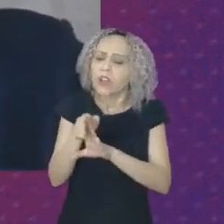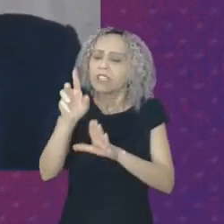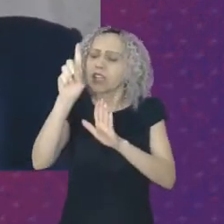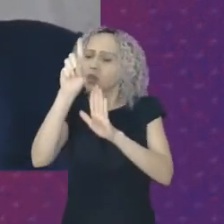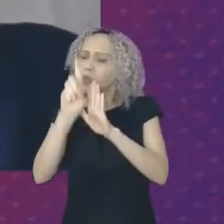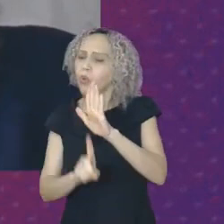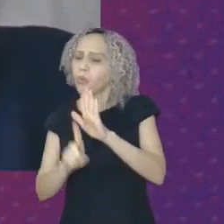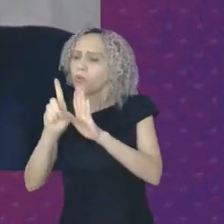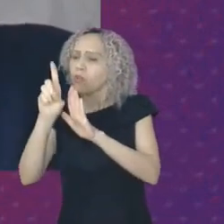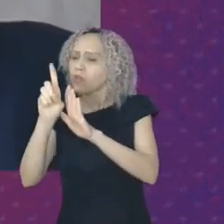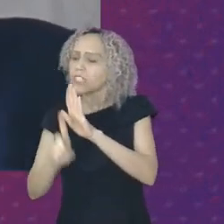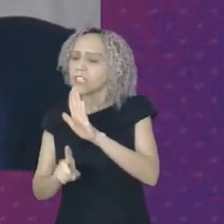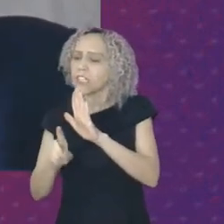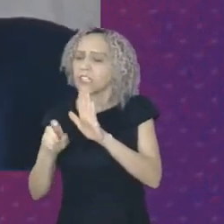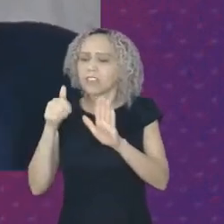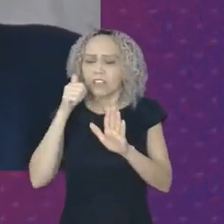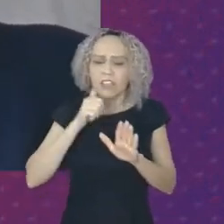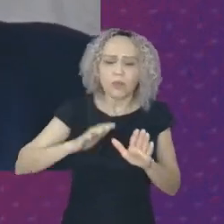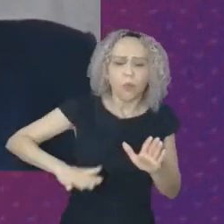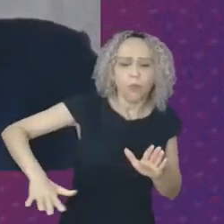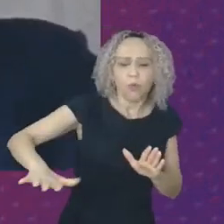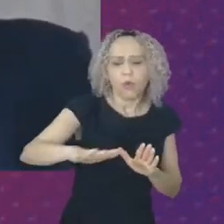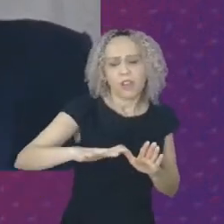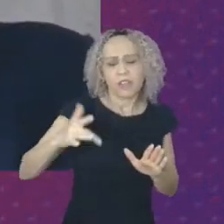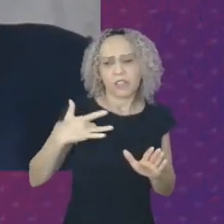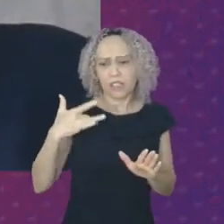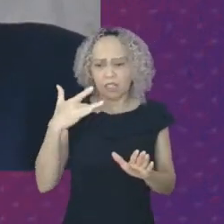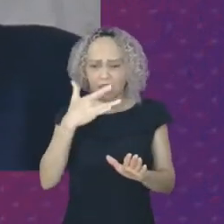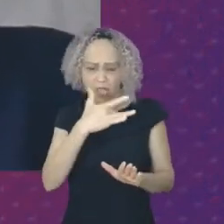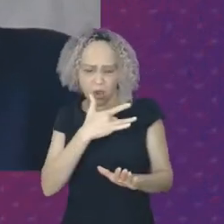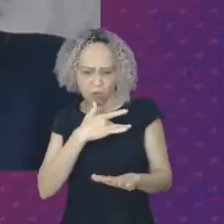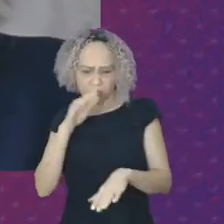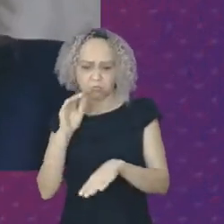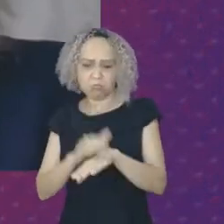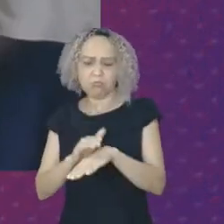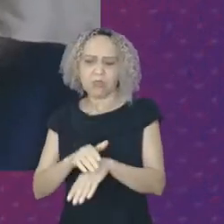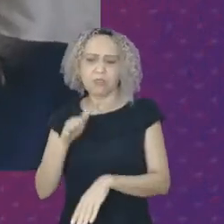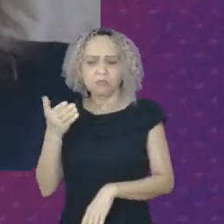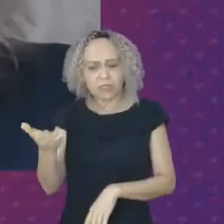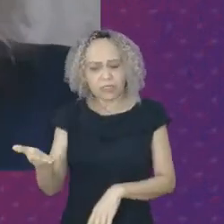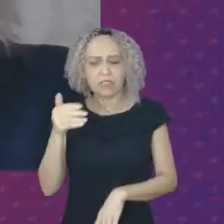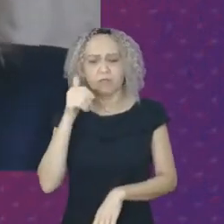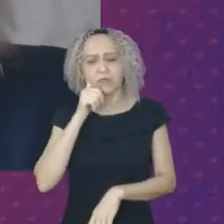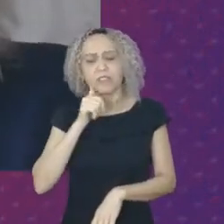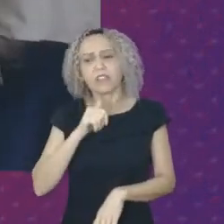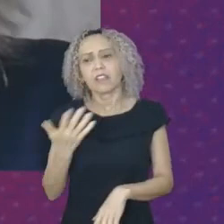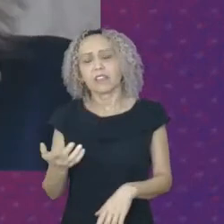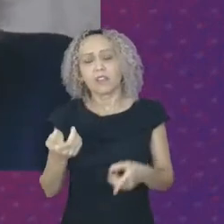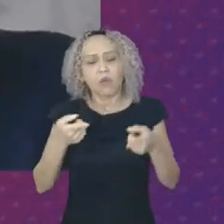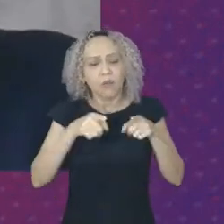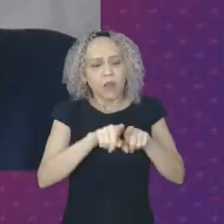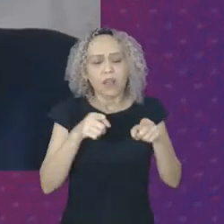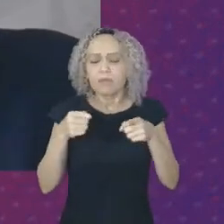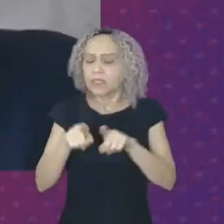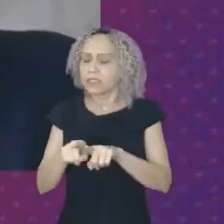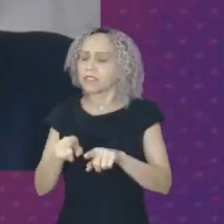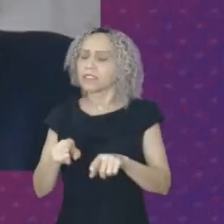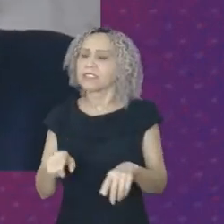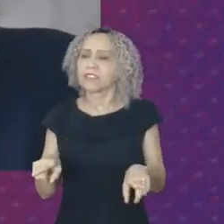direitos das mulheres na área da saúde da mulher. Então, são parcerias, né? O